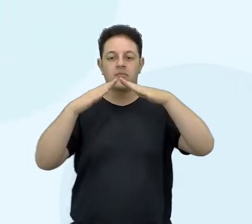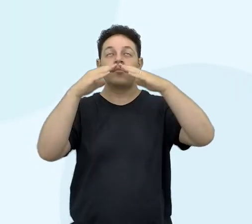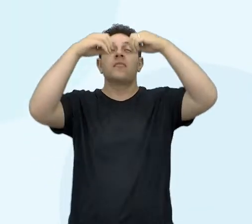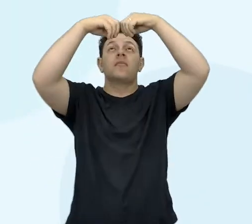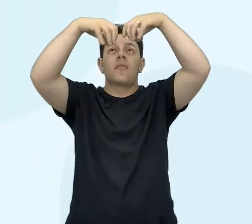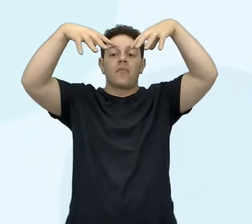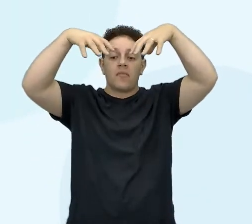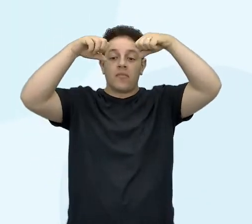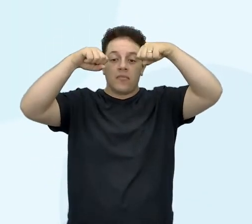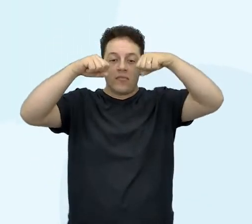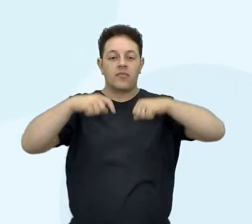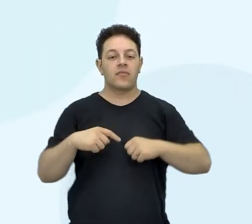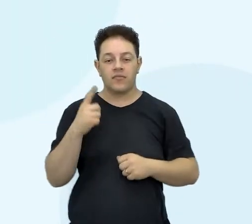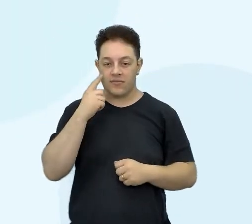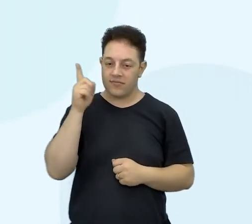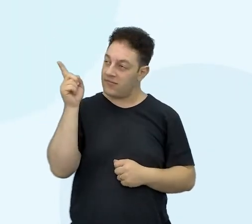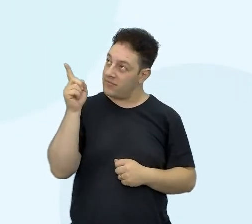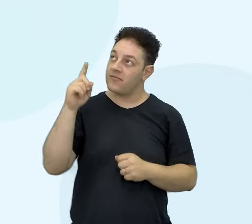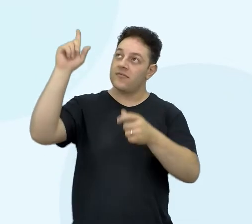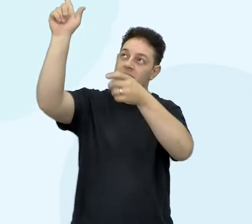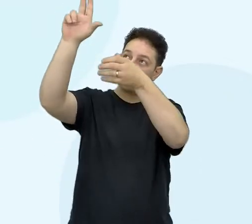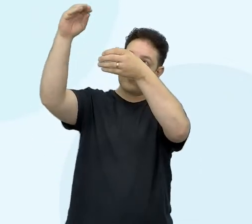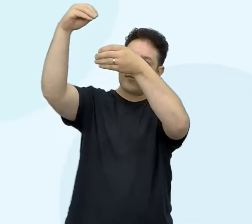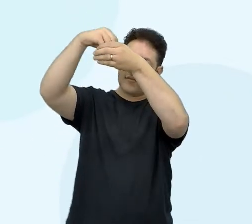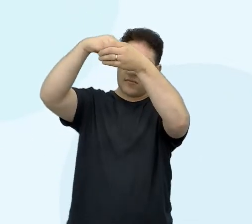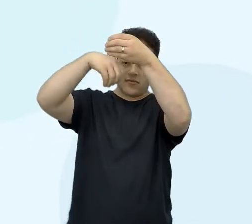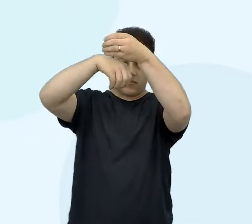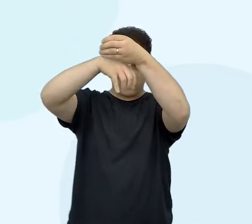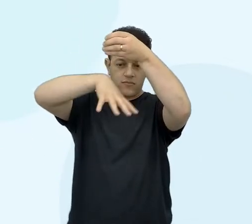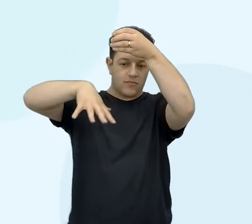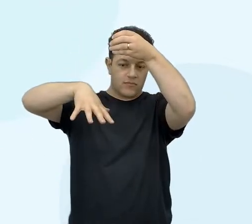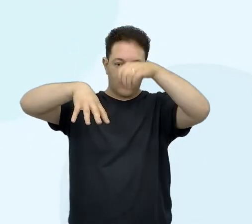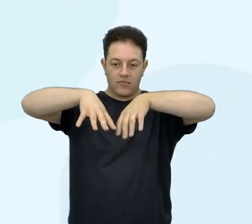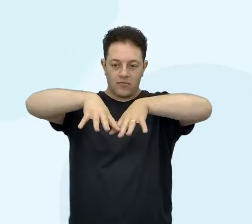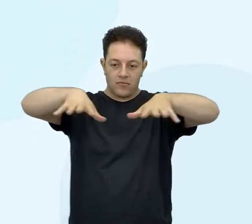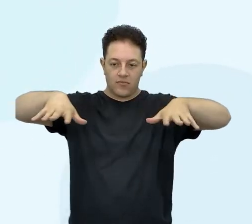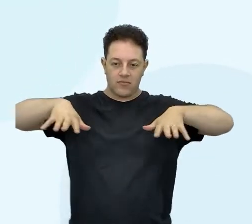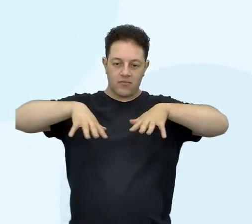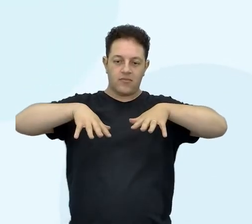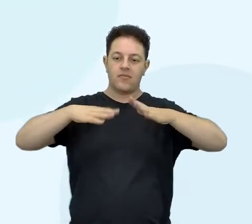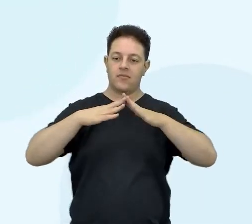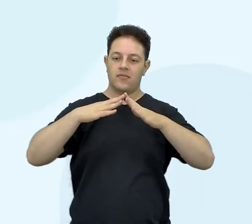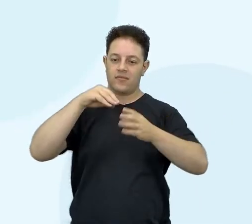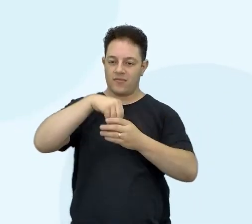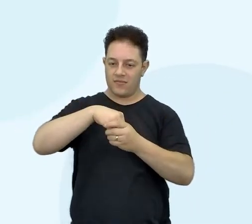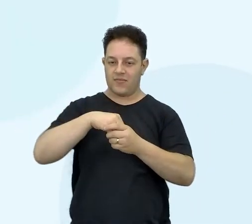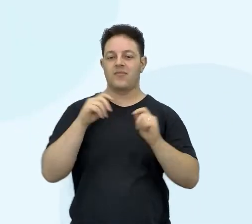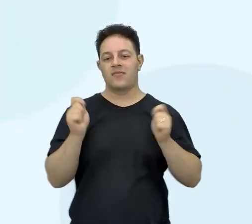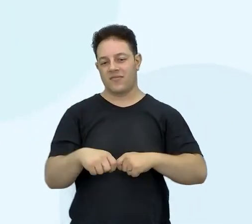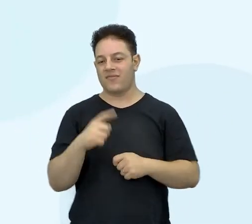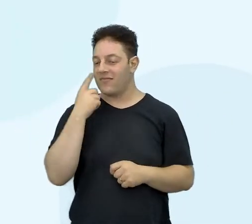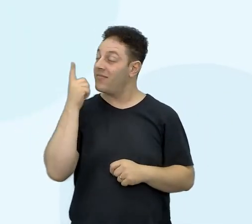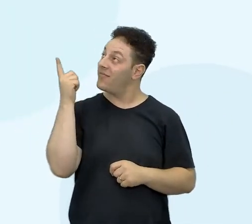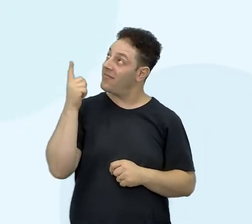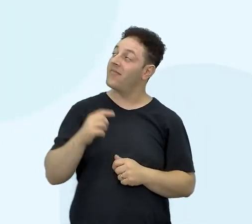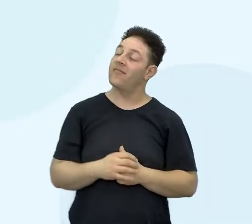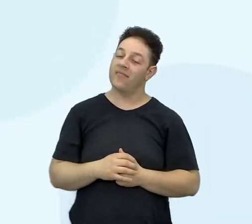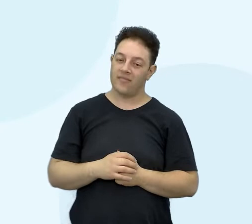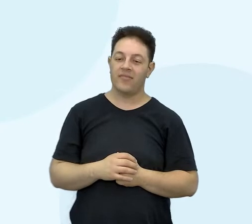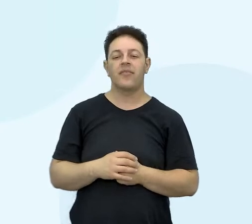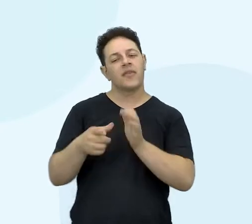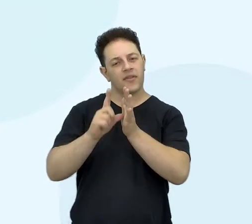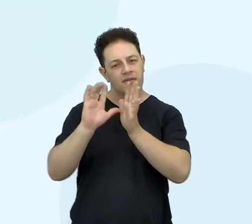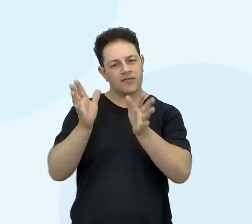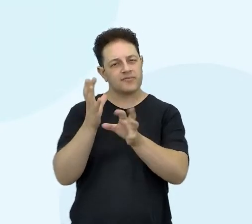forma entre por essa fresta, mas seja distribuída ao longo da garrafa, que fizemos cálculos